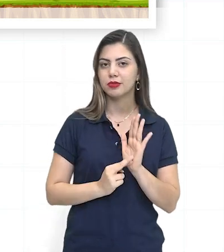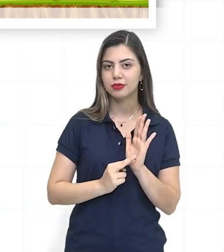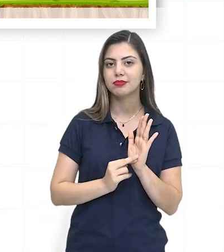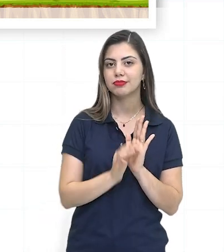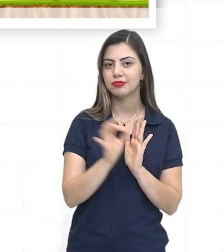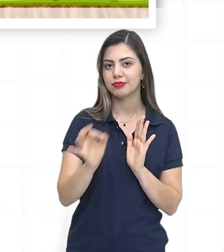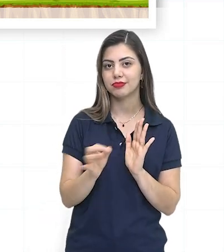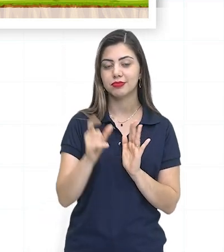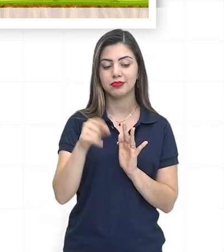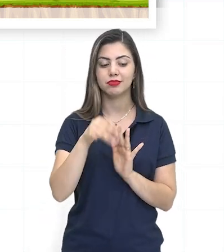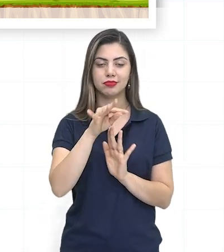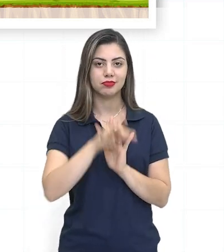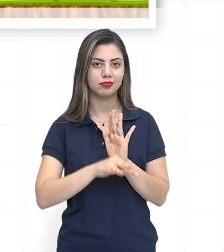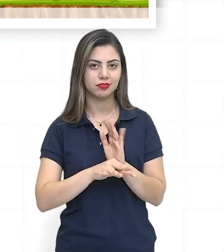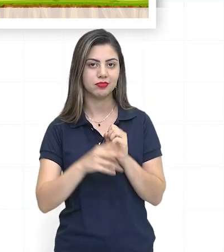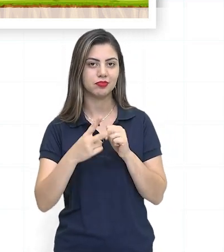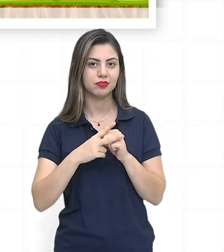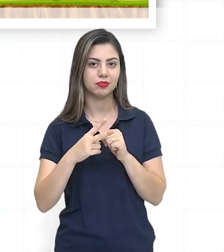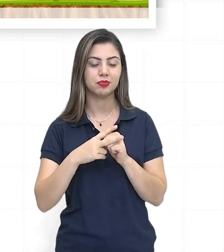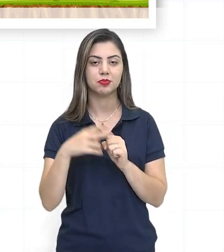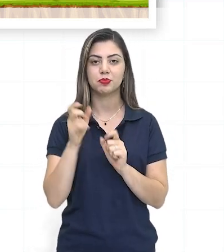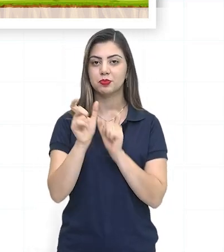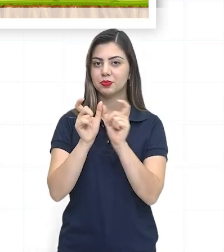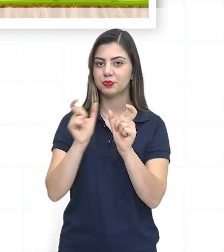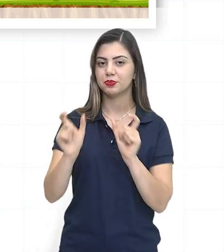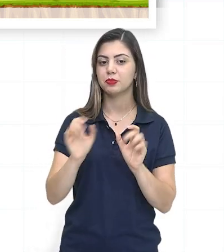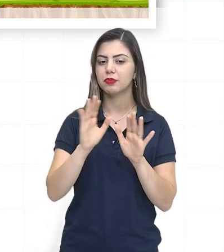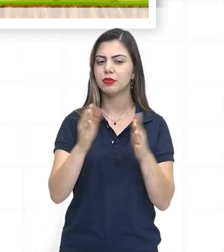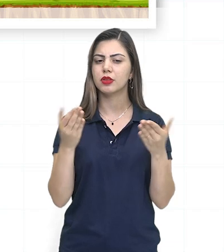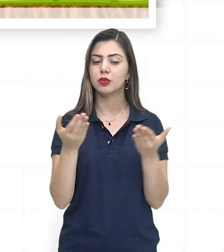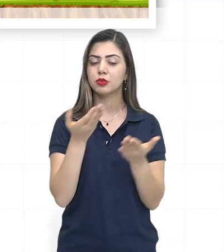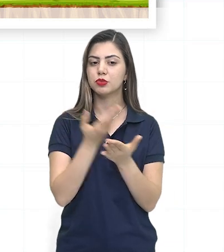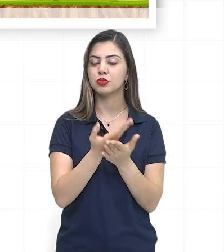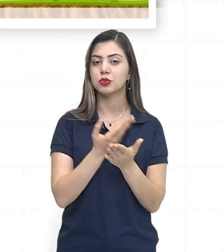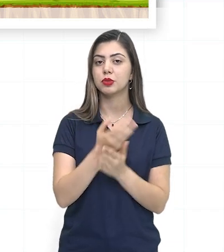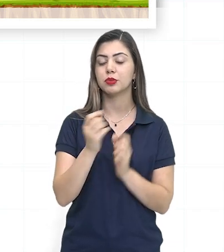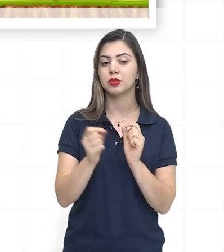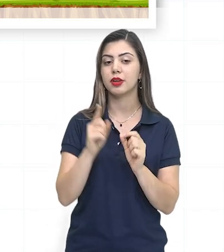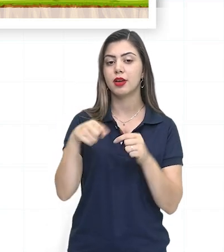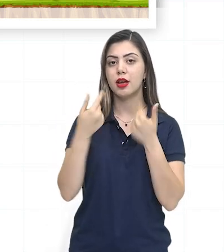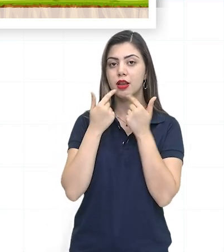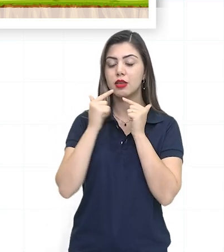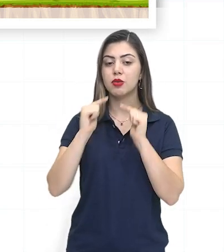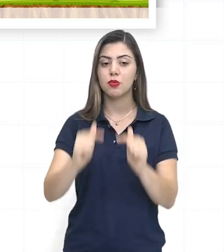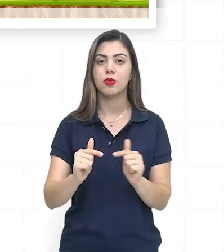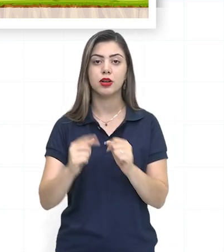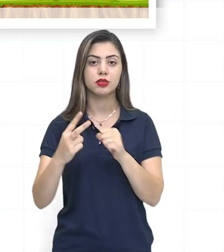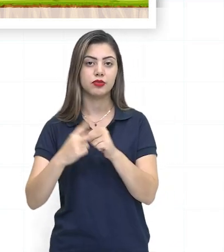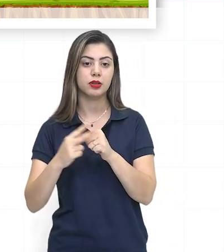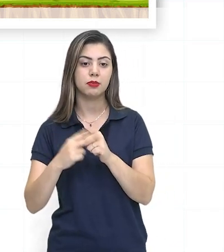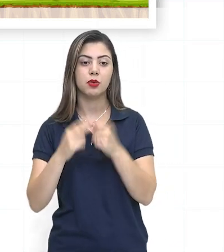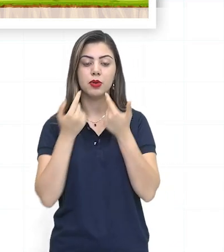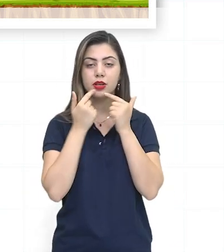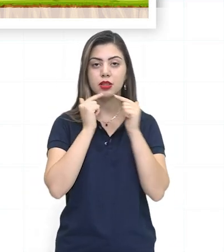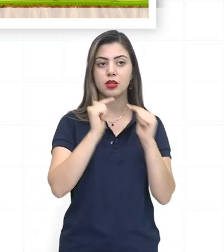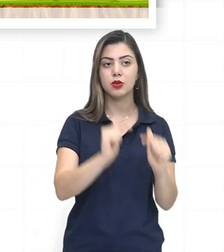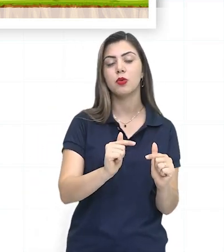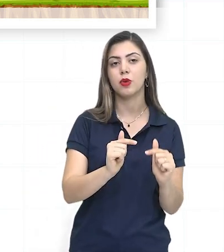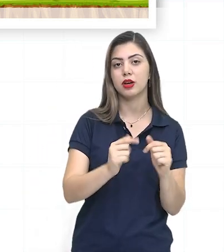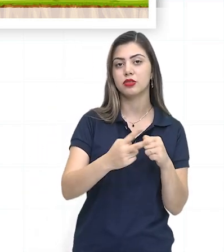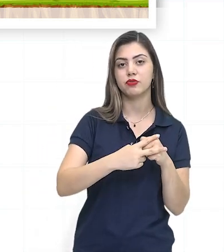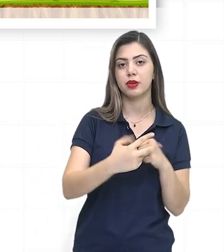enfim. Então, vamos entender a diferença entre linguagem verbal e linguagem não